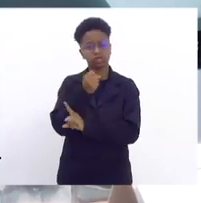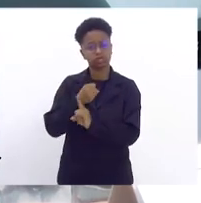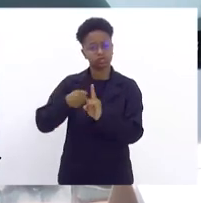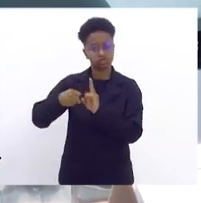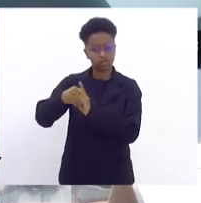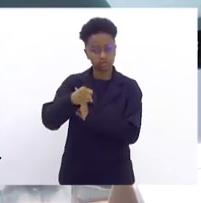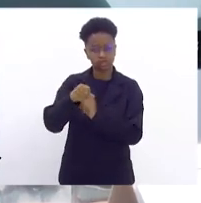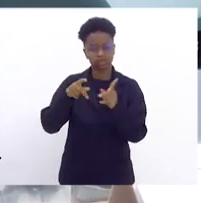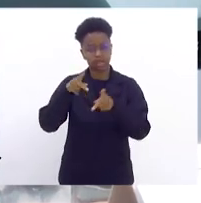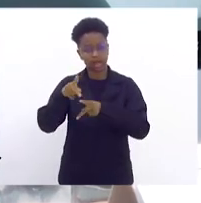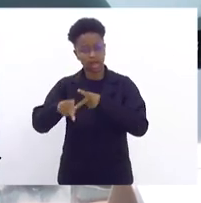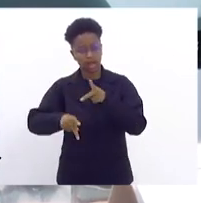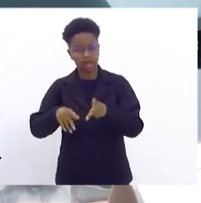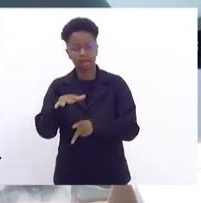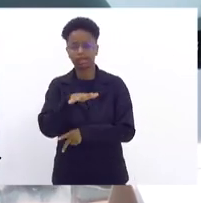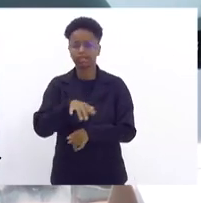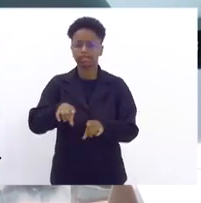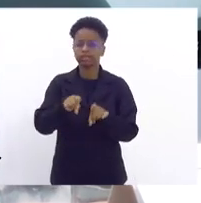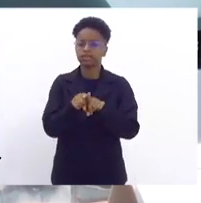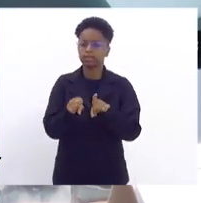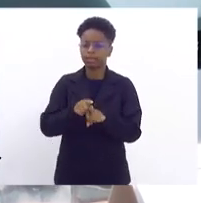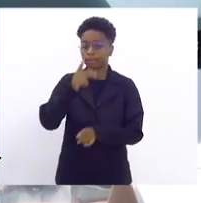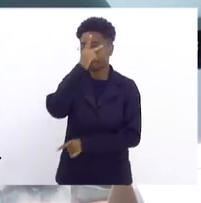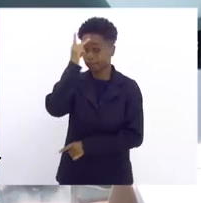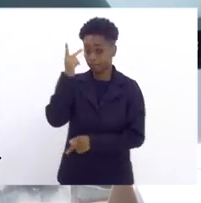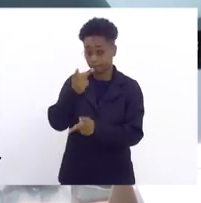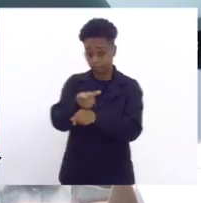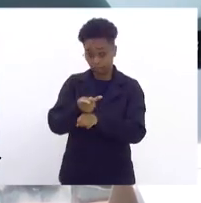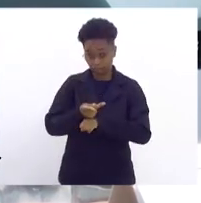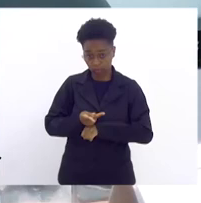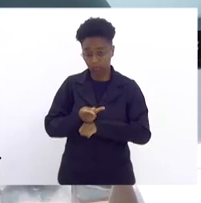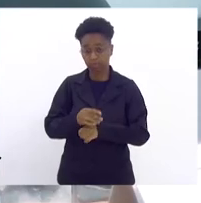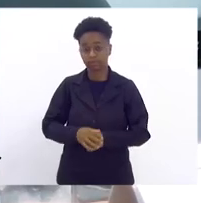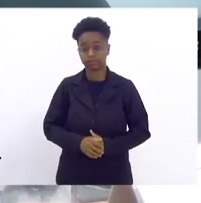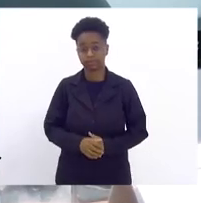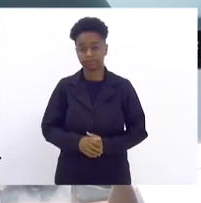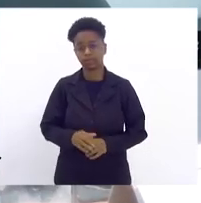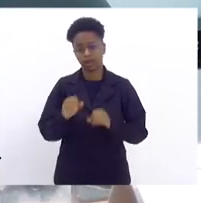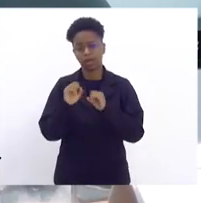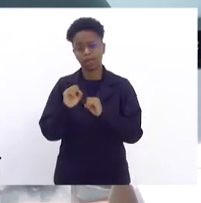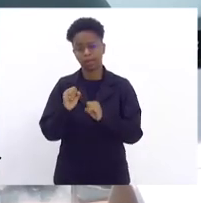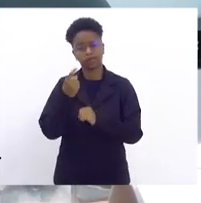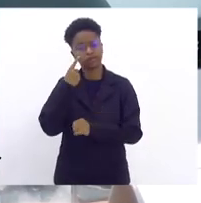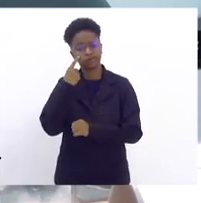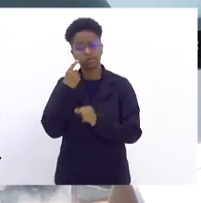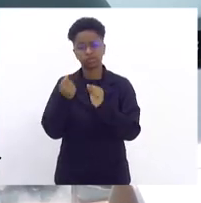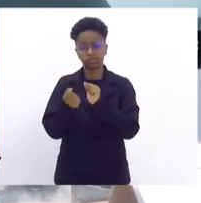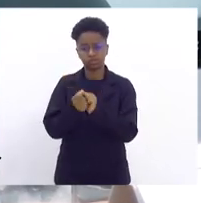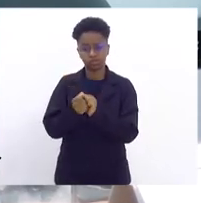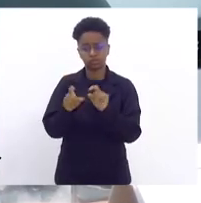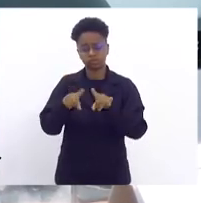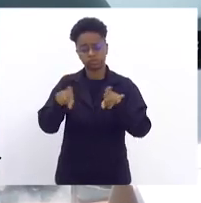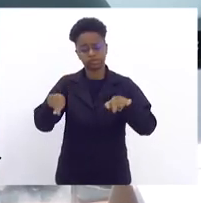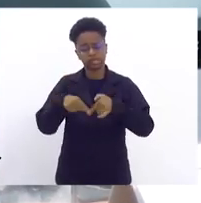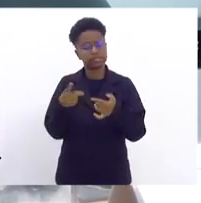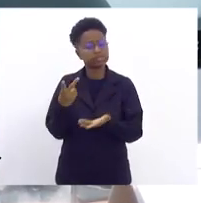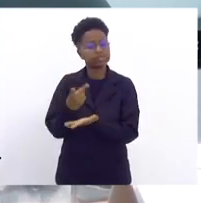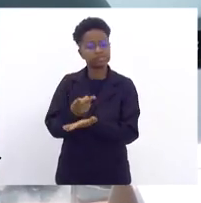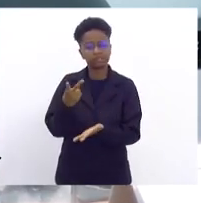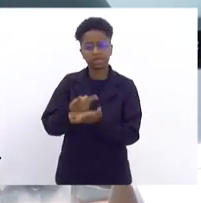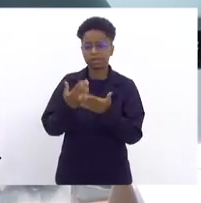civil enfim a quem nos procurar Quem esteve lá pode testemunhar com o nosso gabinete está sempre de portas abertas né